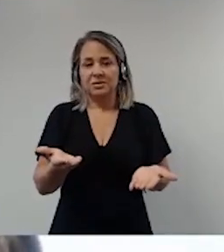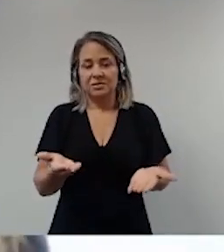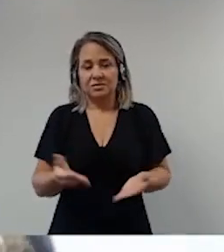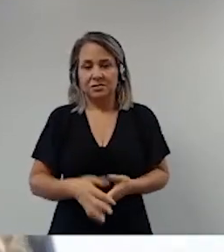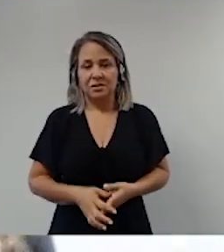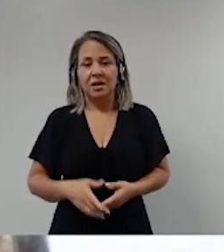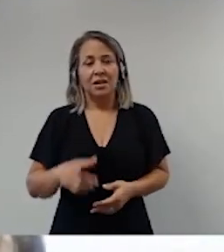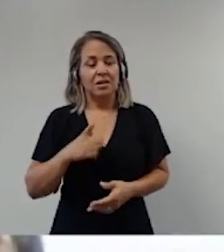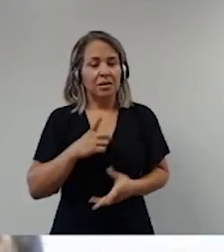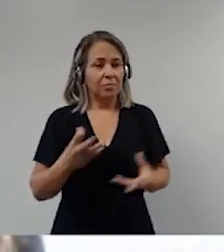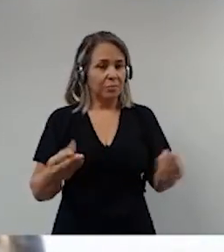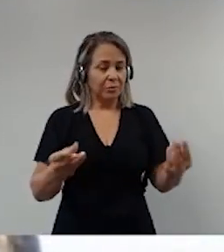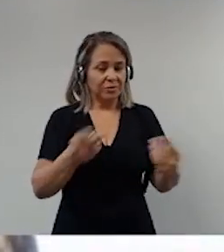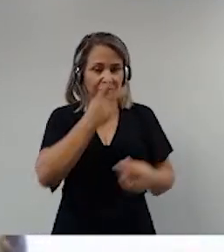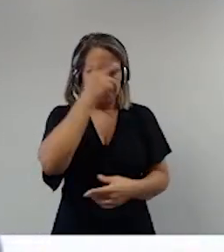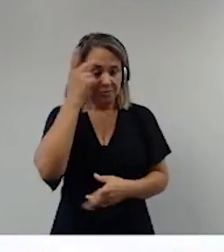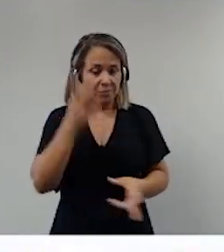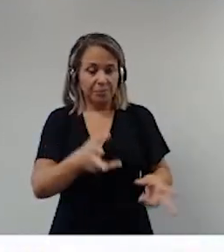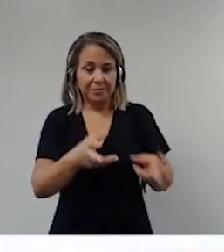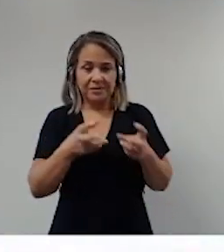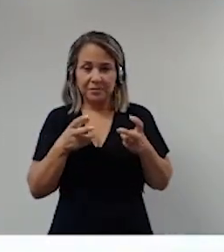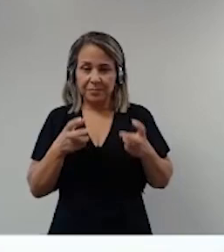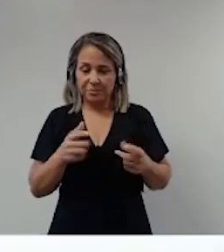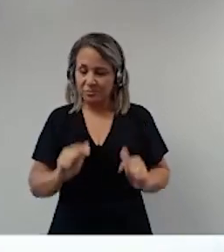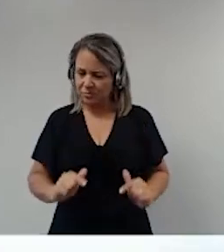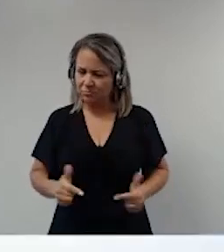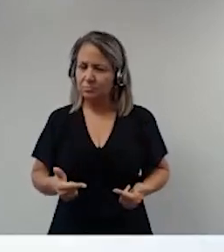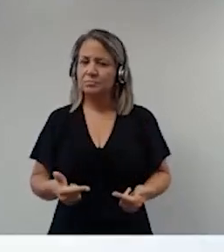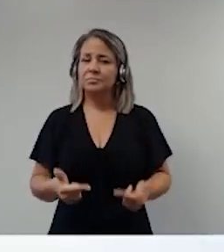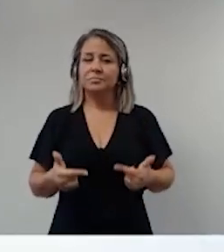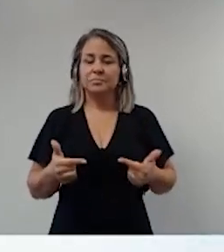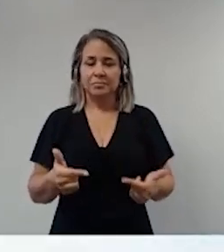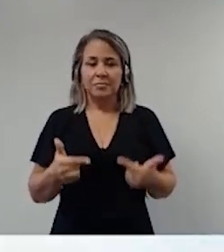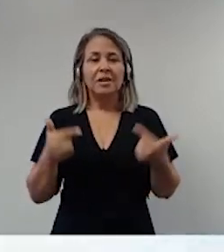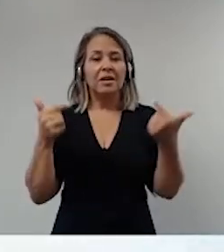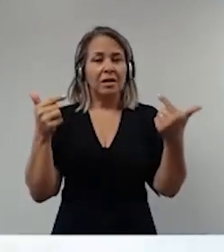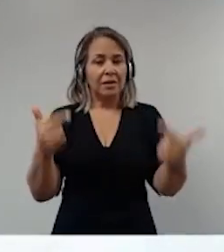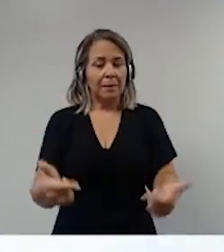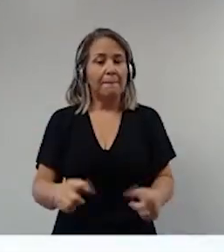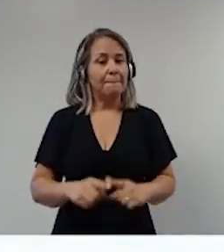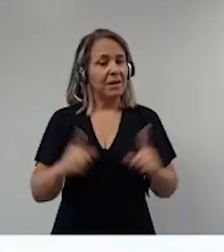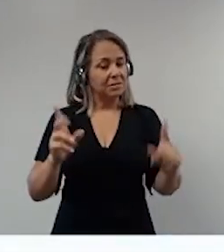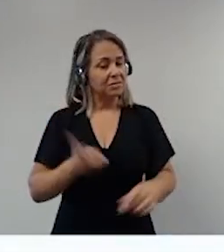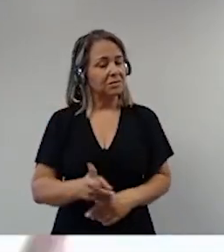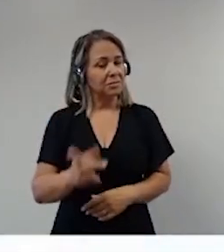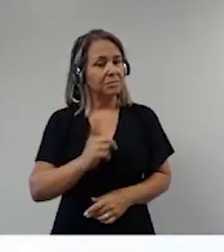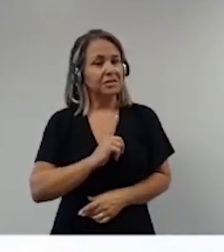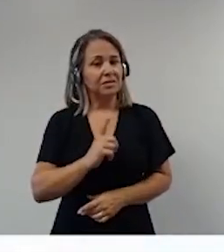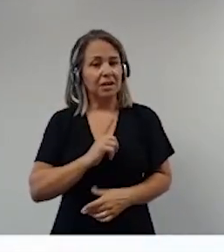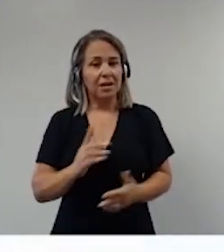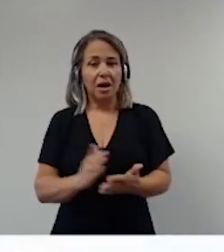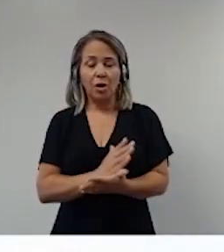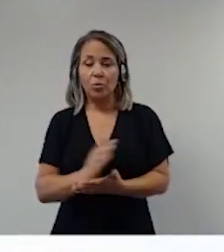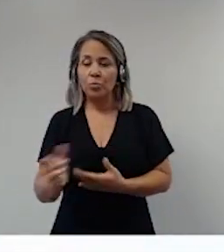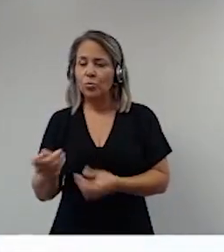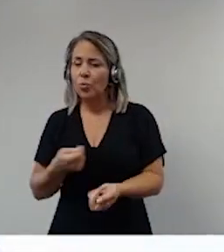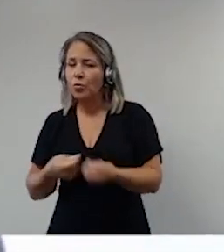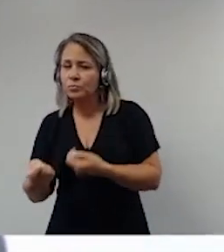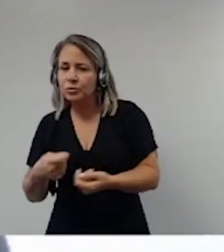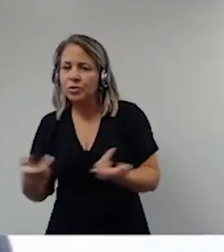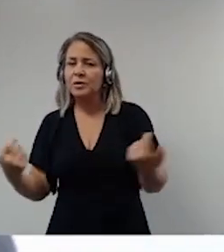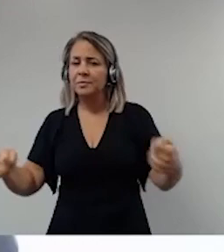obviamente, todo mundo, a gente percebeu, assim, um grande engajamento das pessoas nesse momento, mas você sempre tem algum controle que você